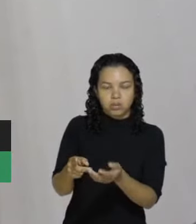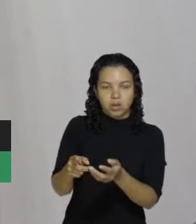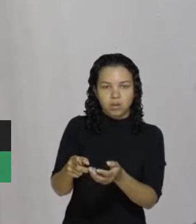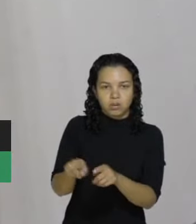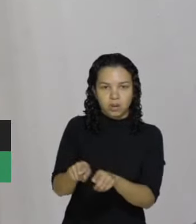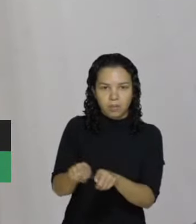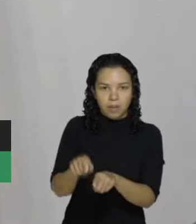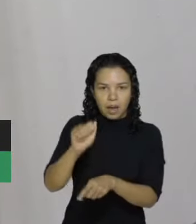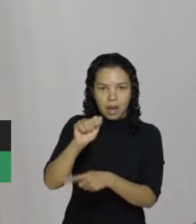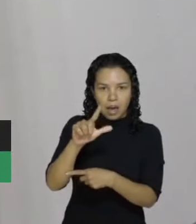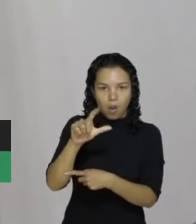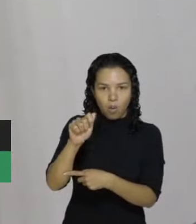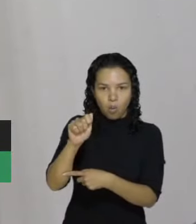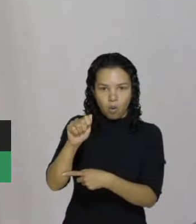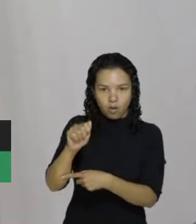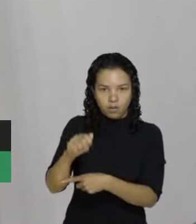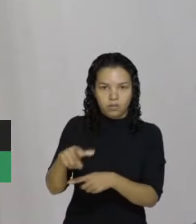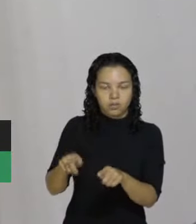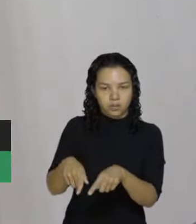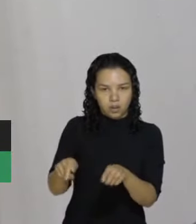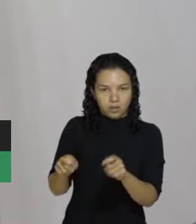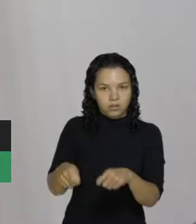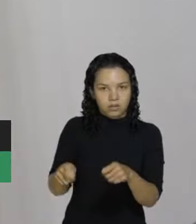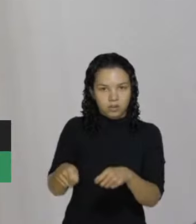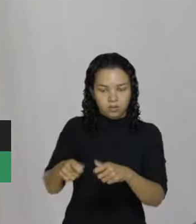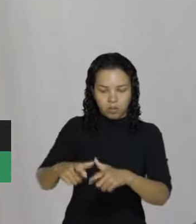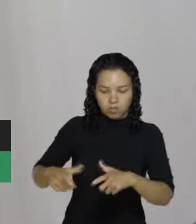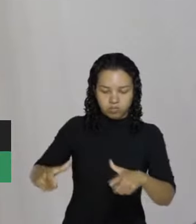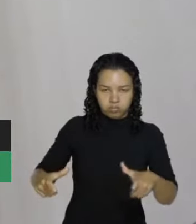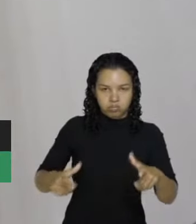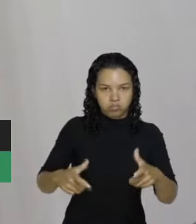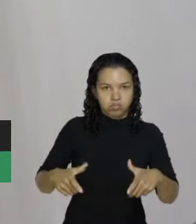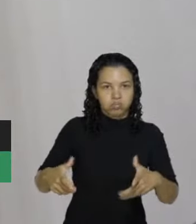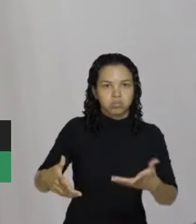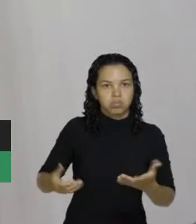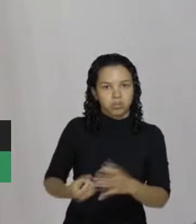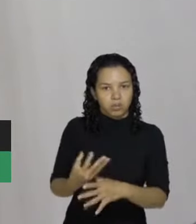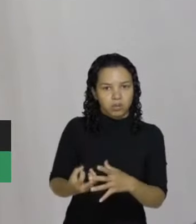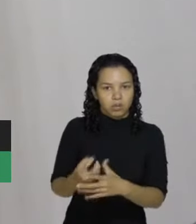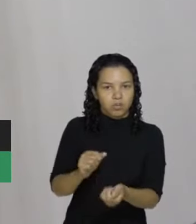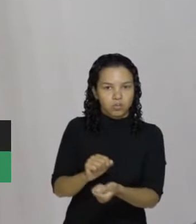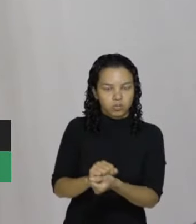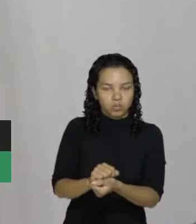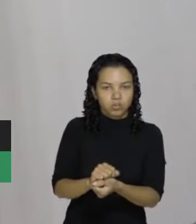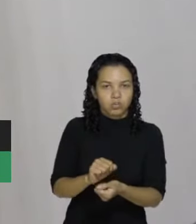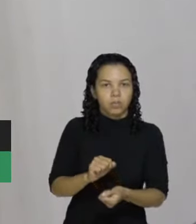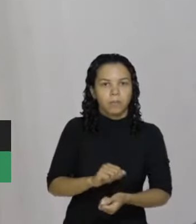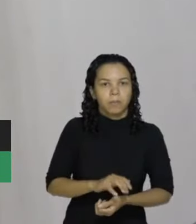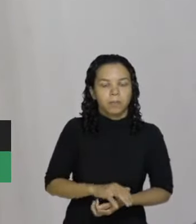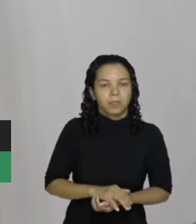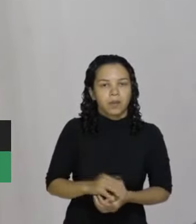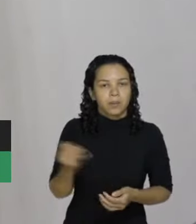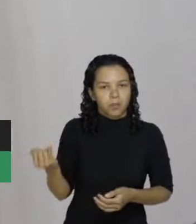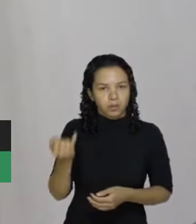a macroalga inserida nesse contexto. Nesse quesito, é importante ressaltar a competência dos pesquisadores e